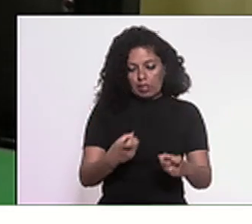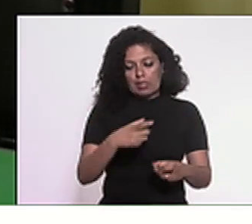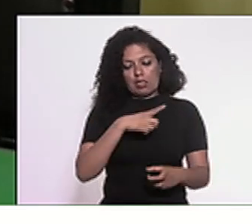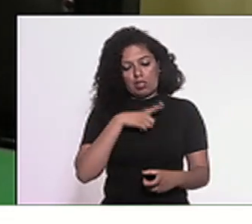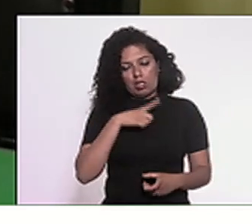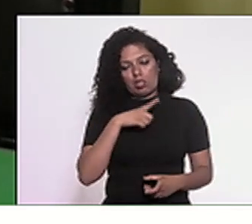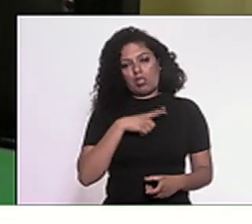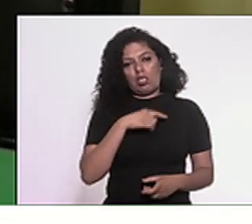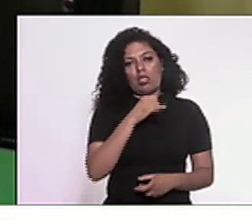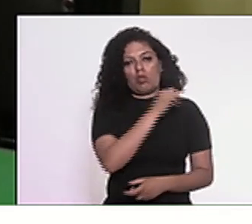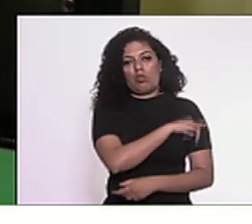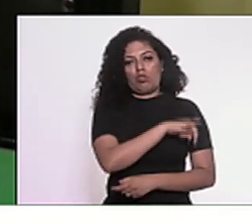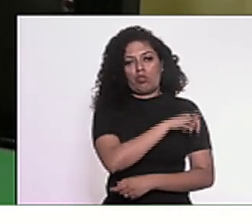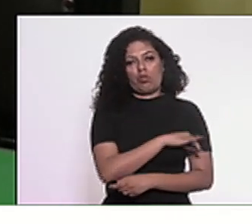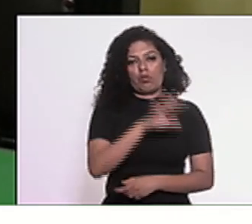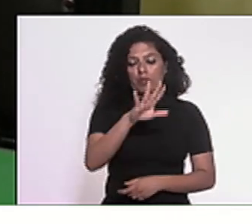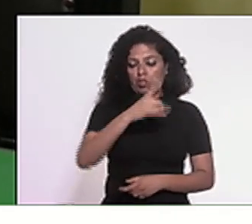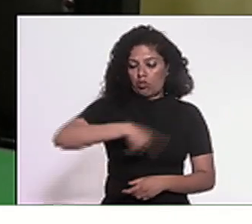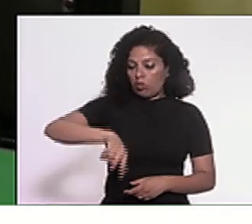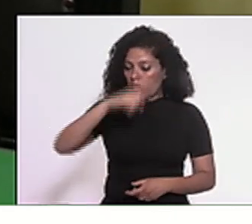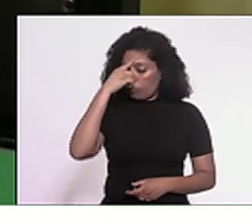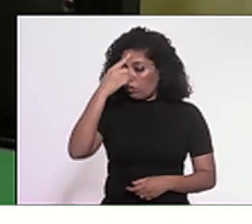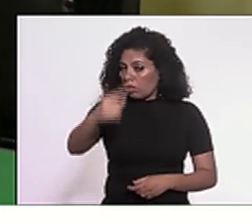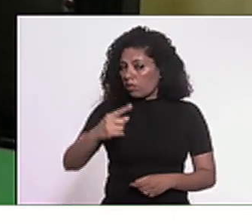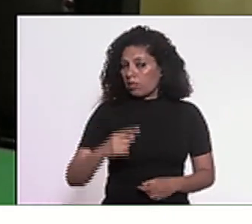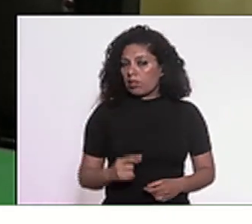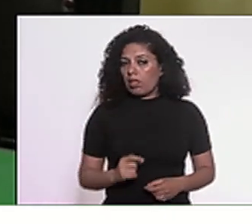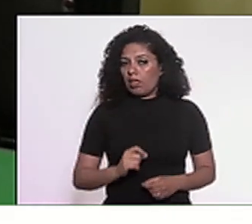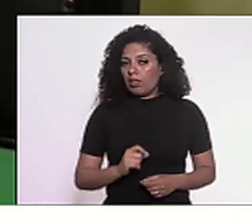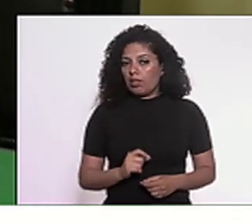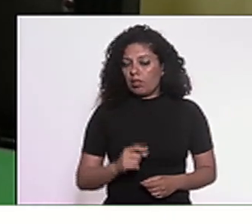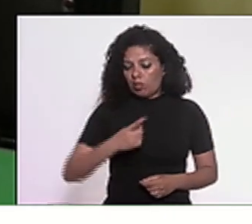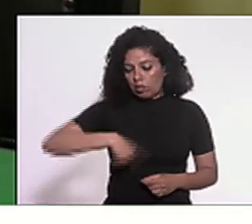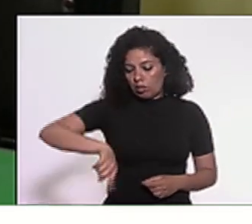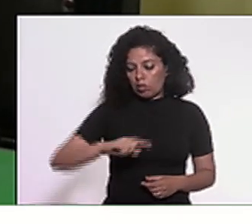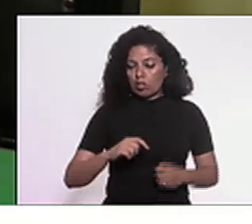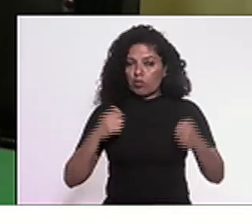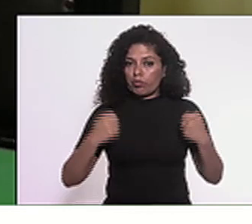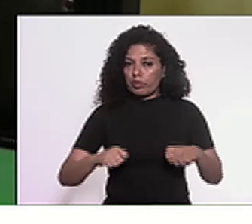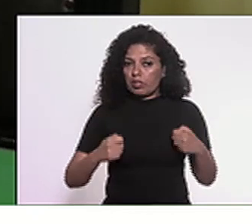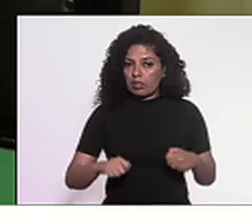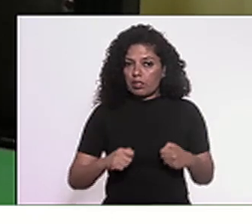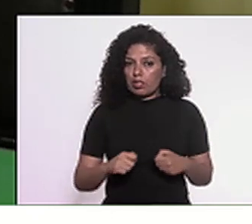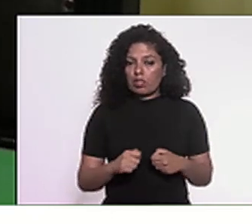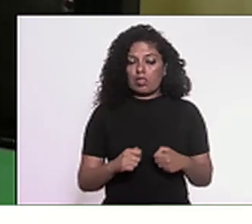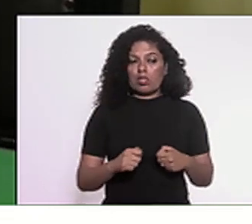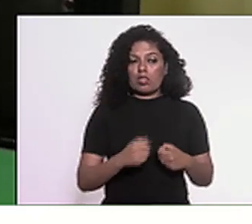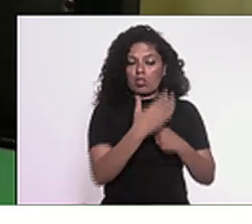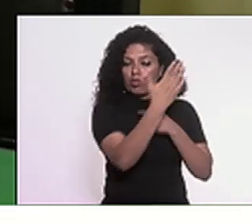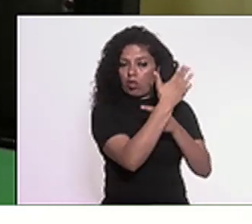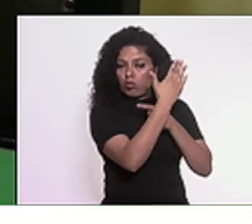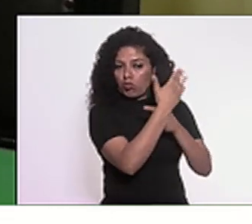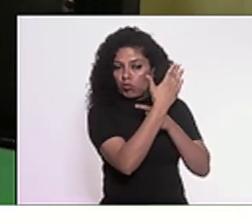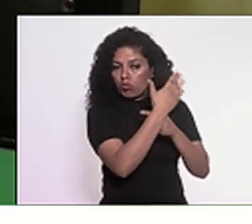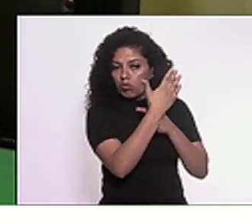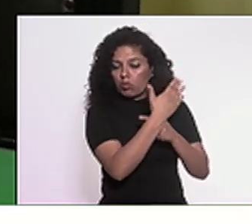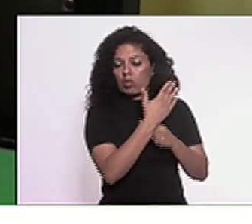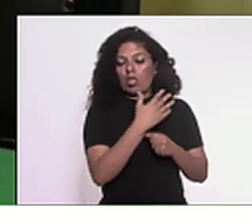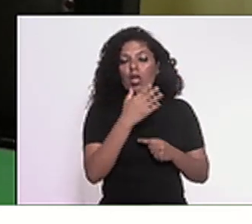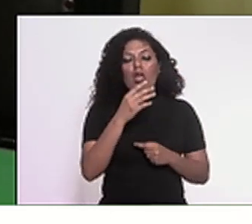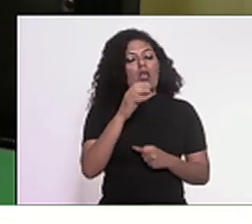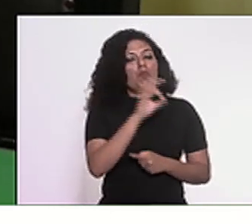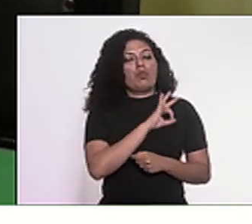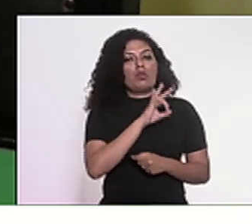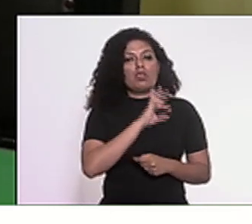Rio de Janeiro, e nós precisamos ter em mente que a gente precisa do apoio da Polícia Federal, da Polícia Rodoviária